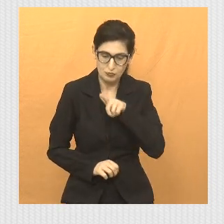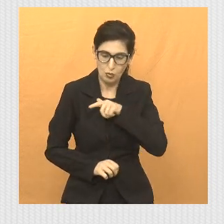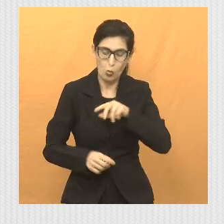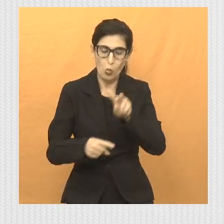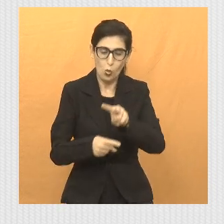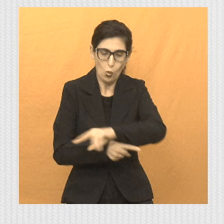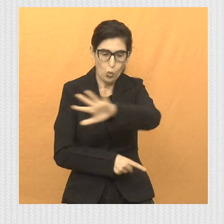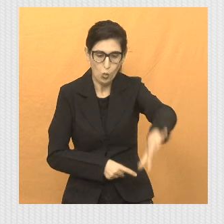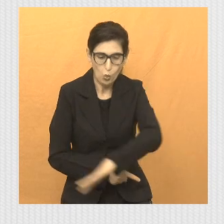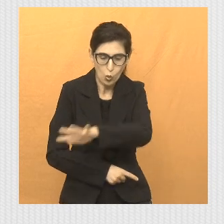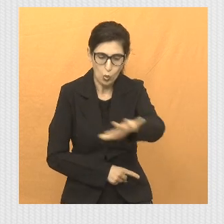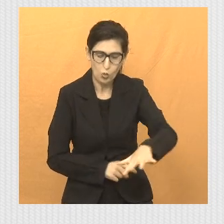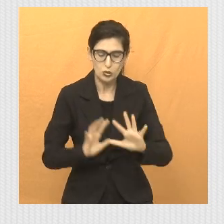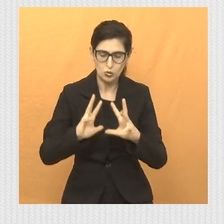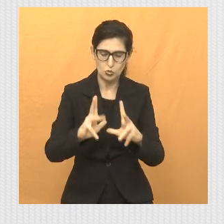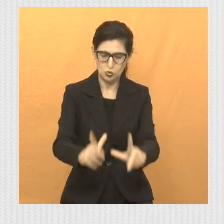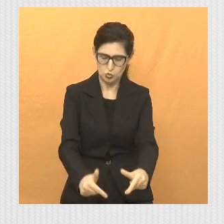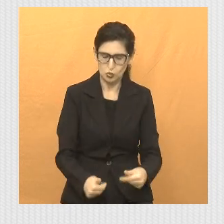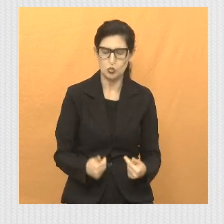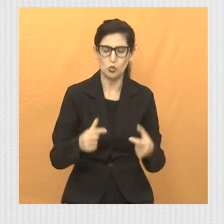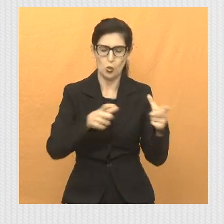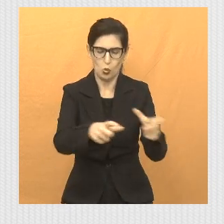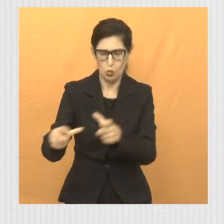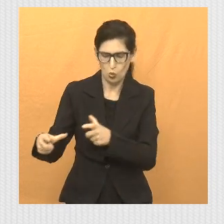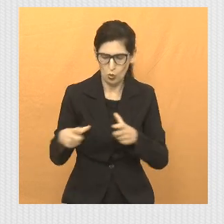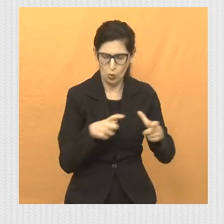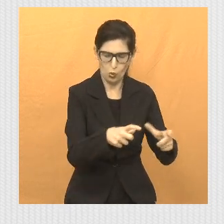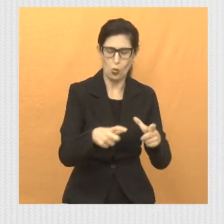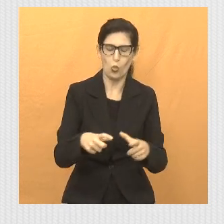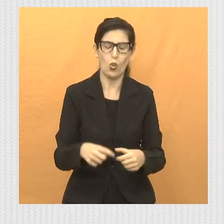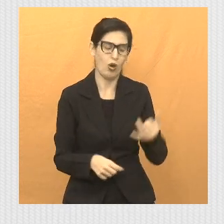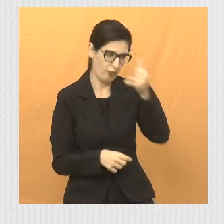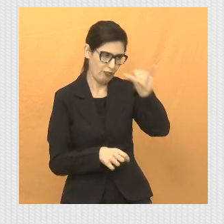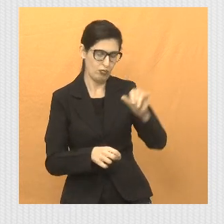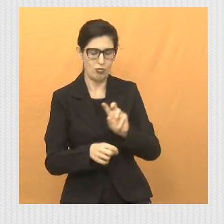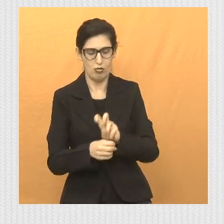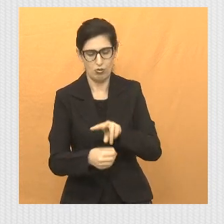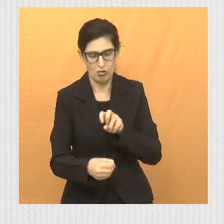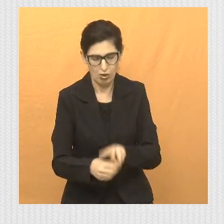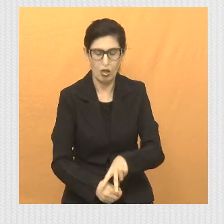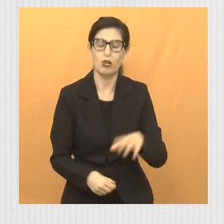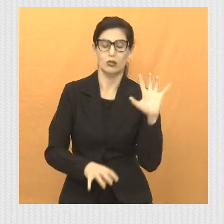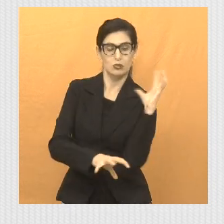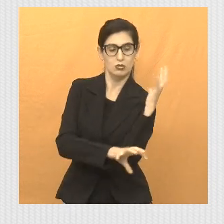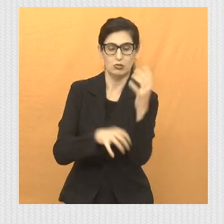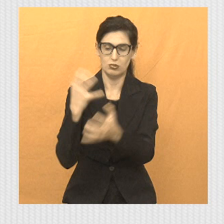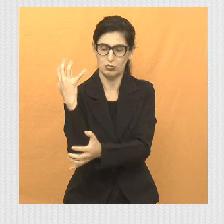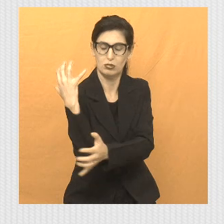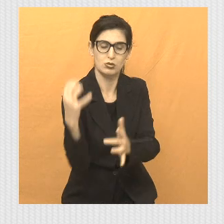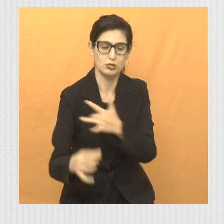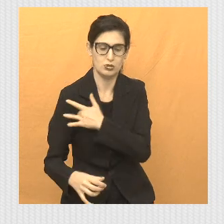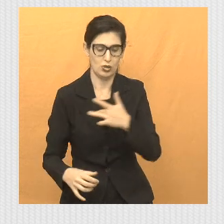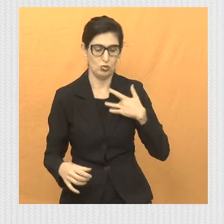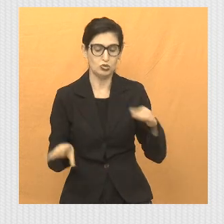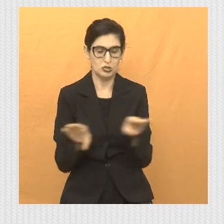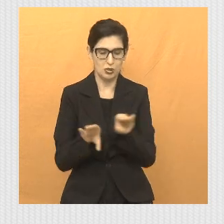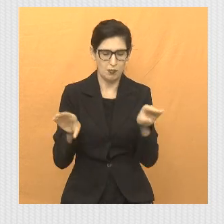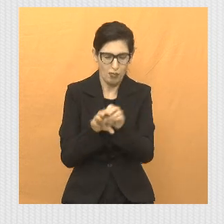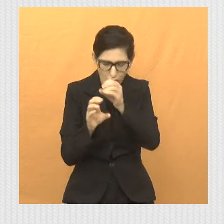sanitária, vigilância epidemiológica, vigilância ambiental, vigilância de